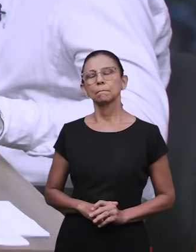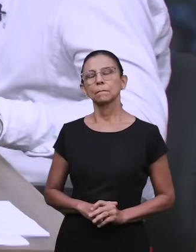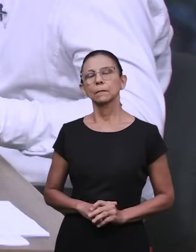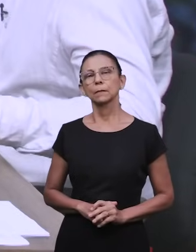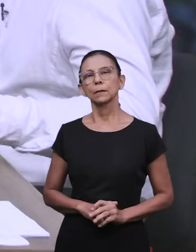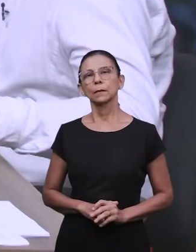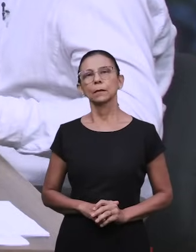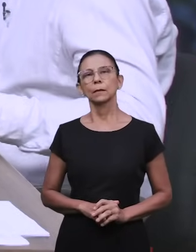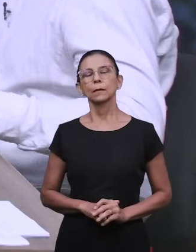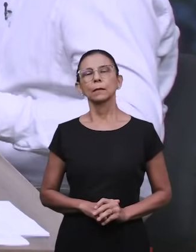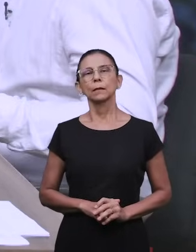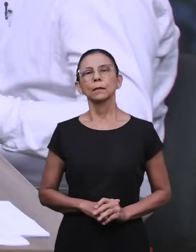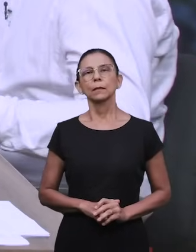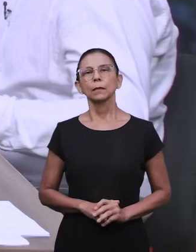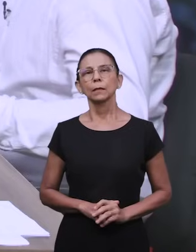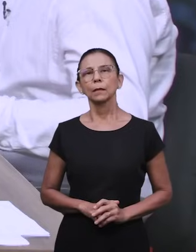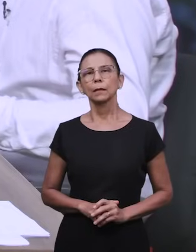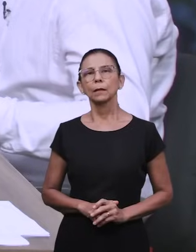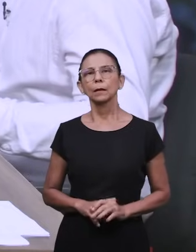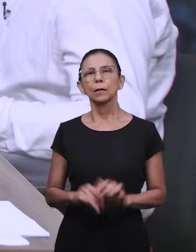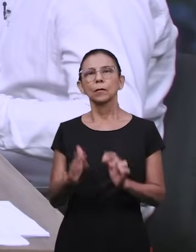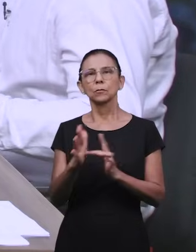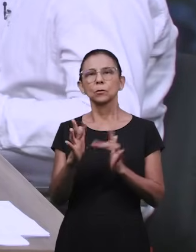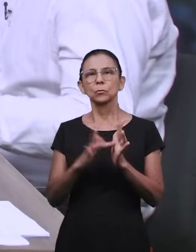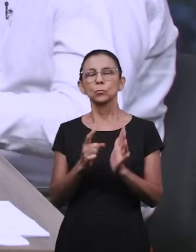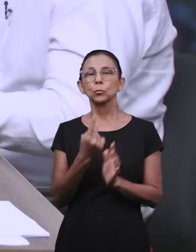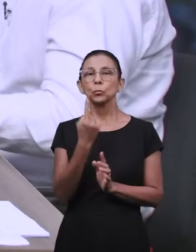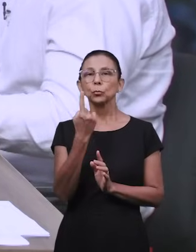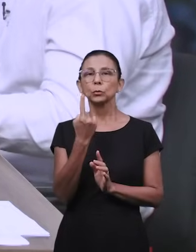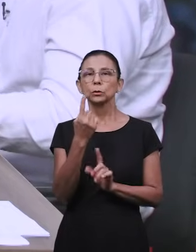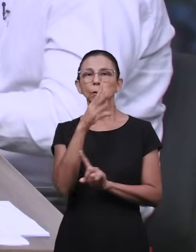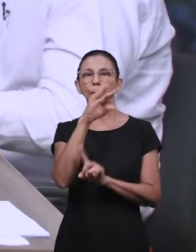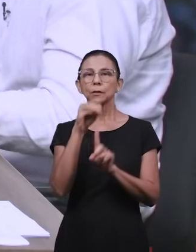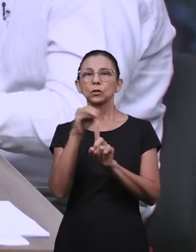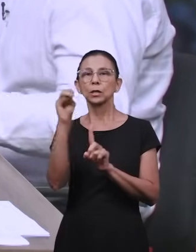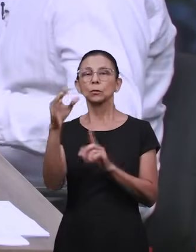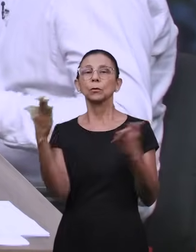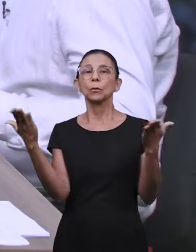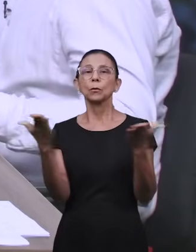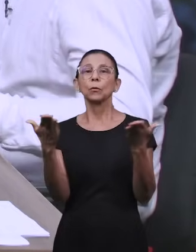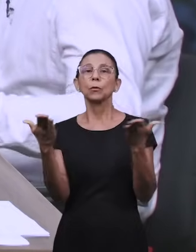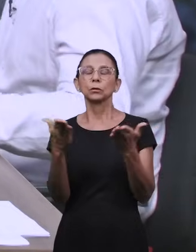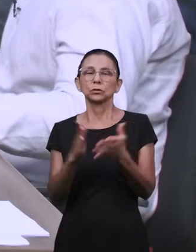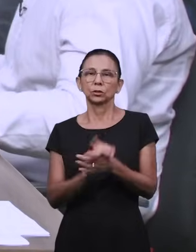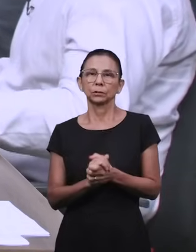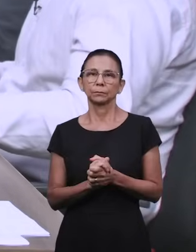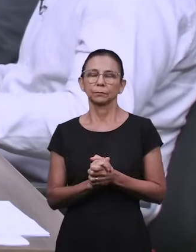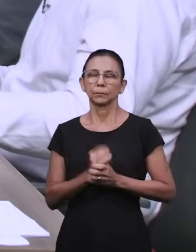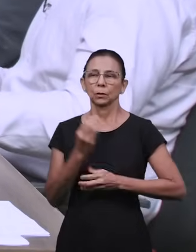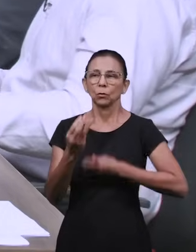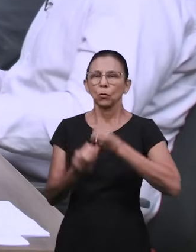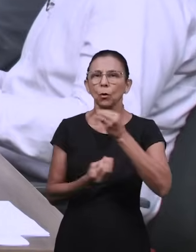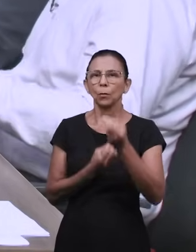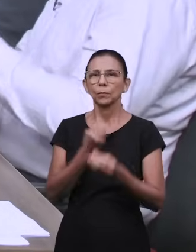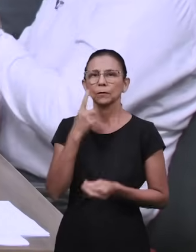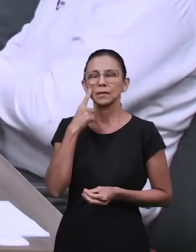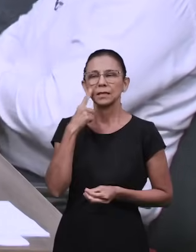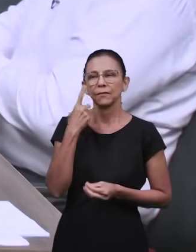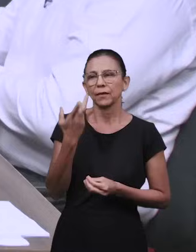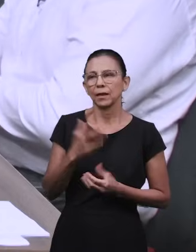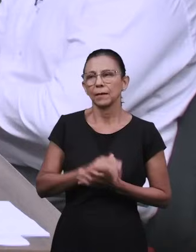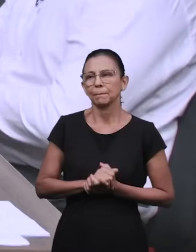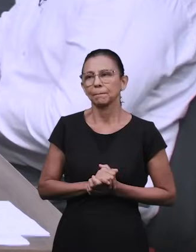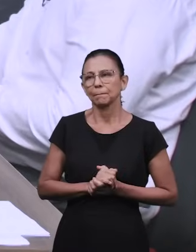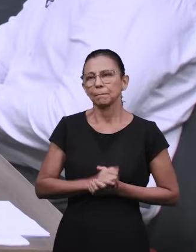Jesus como um único mediador nos dias de hoje? Então, através do Espírito Santo, que